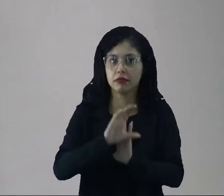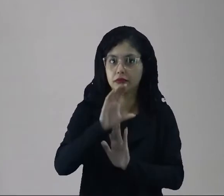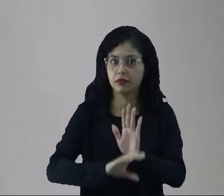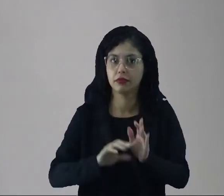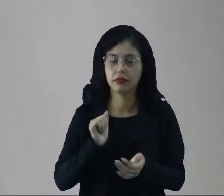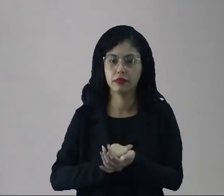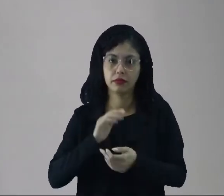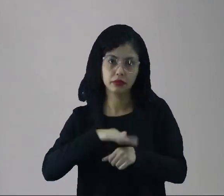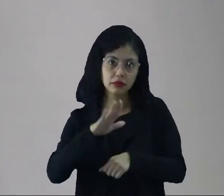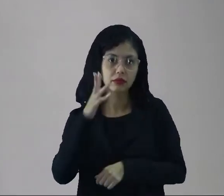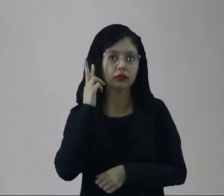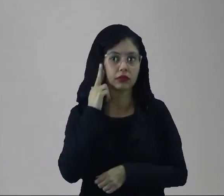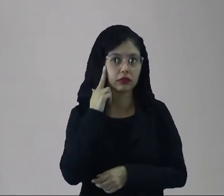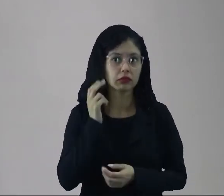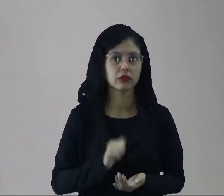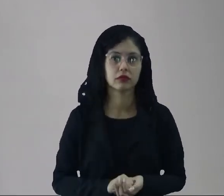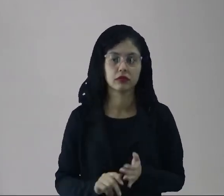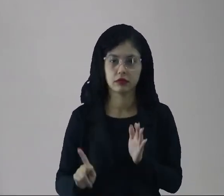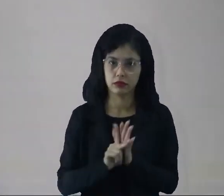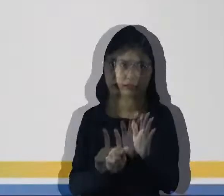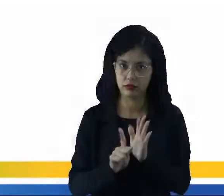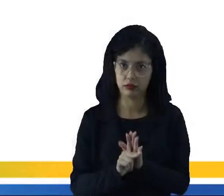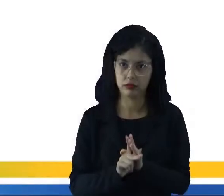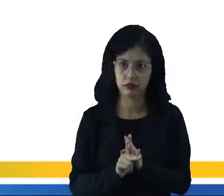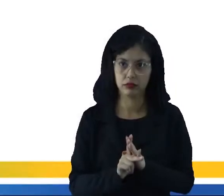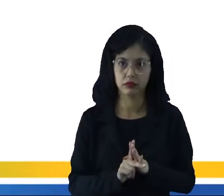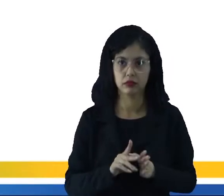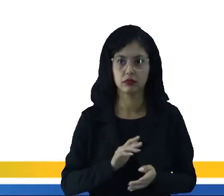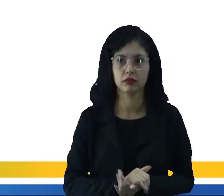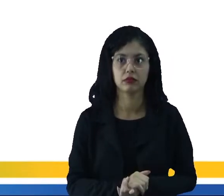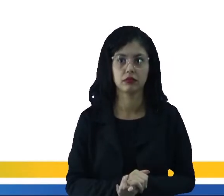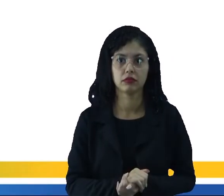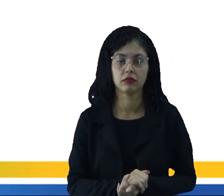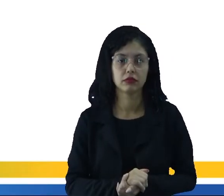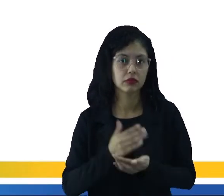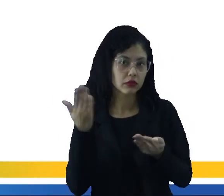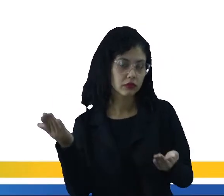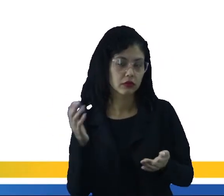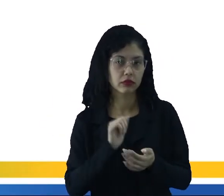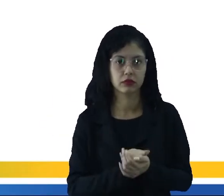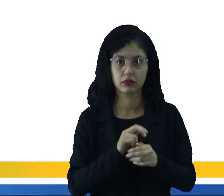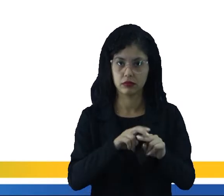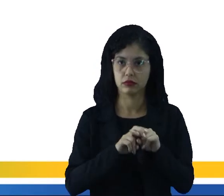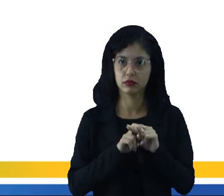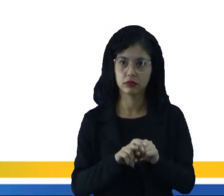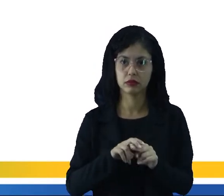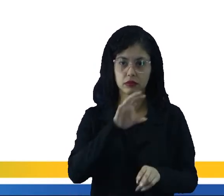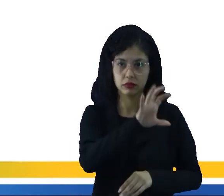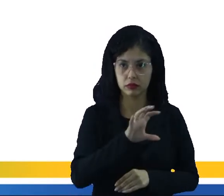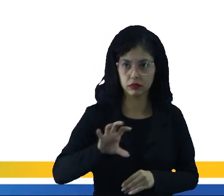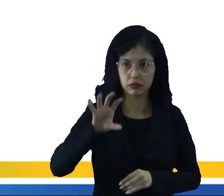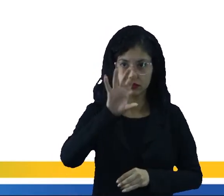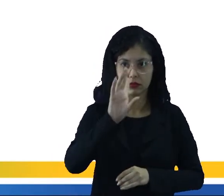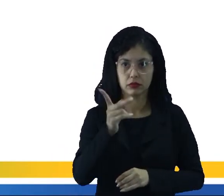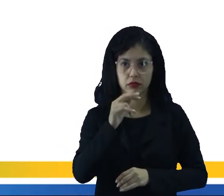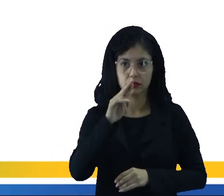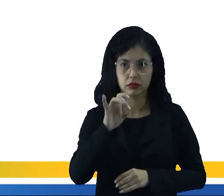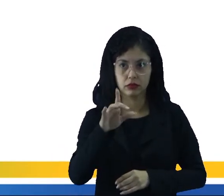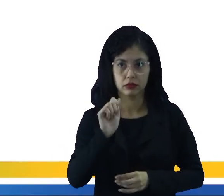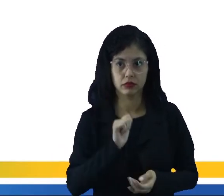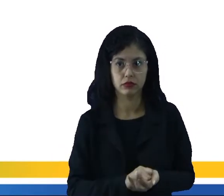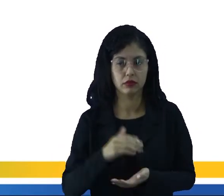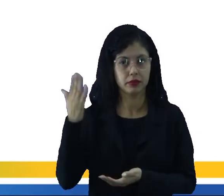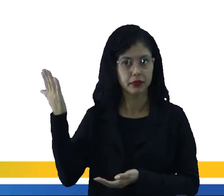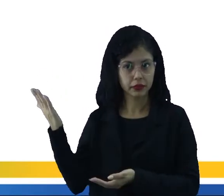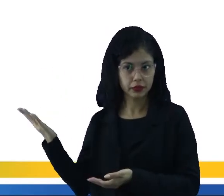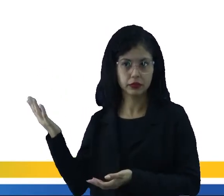conceitos mais comuns pertencentes à cartografia. Então, Portanto, o mapa de hipissométrico